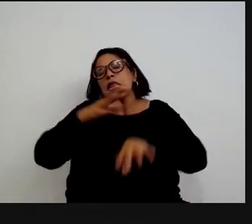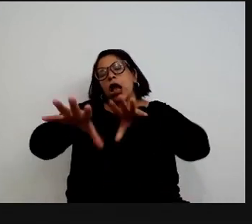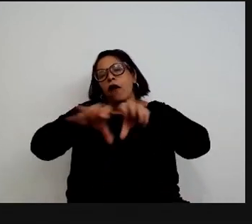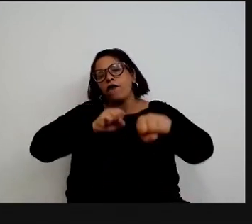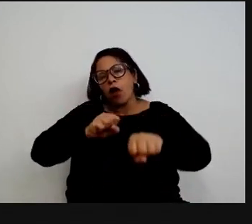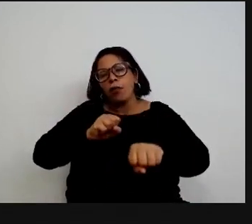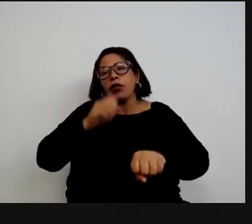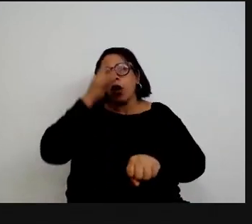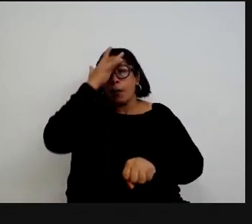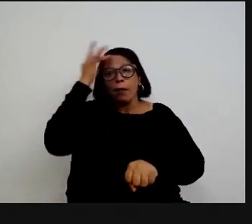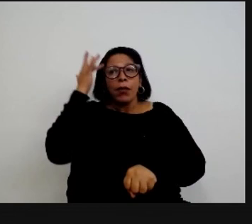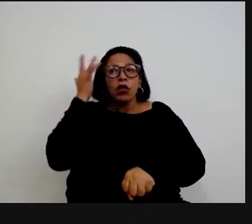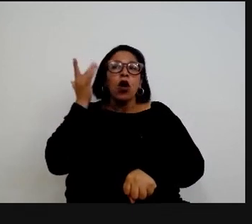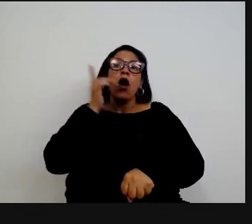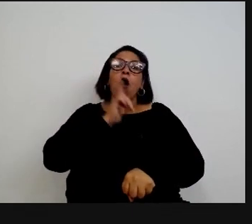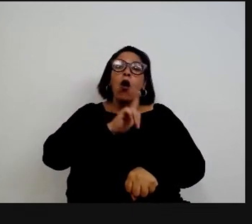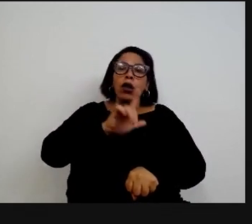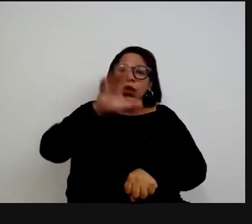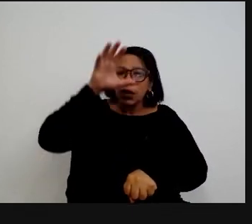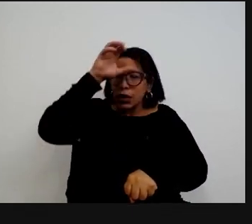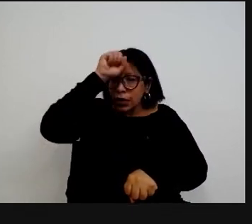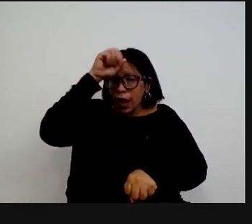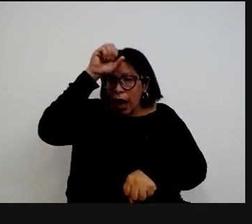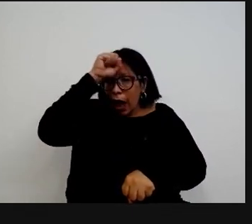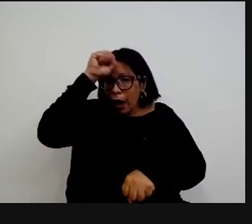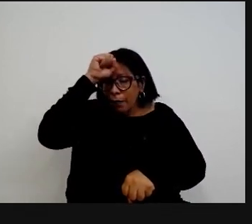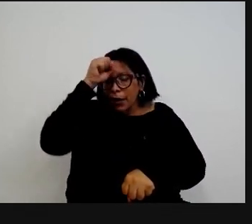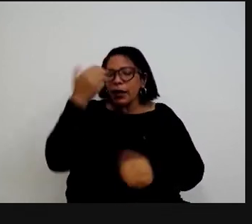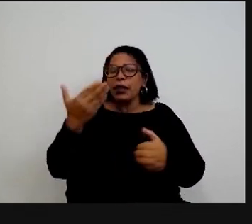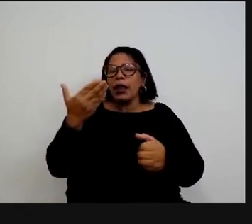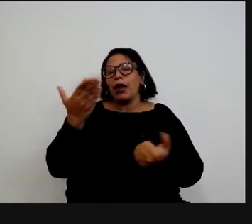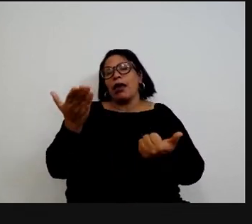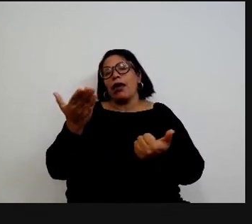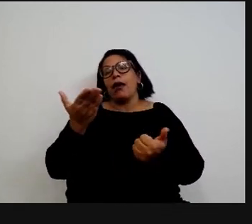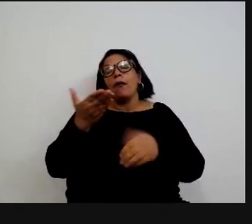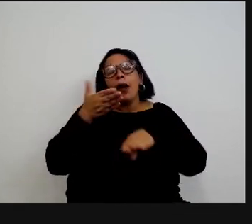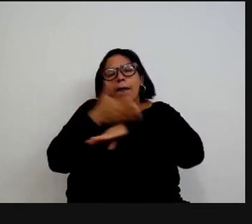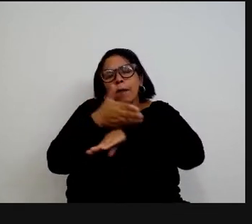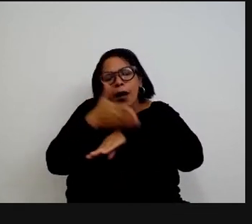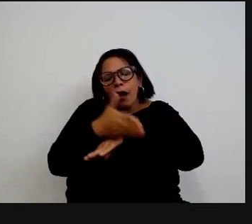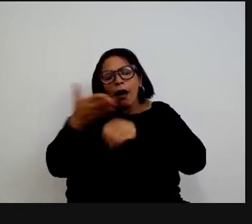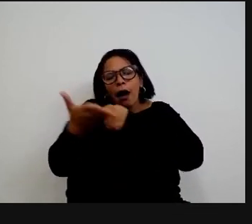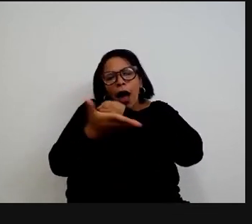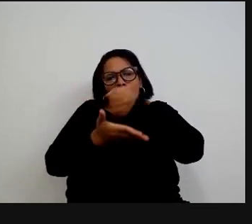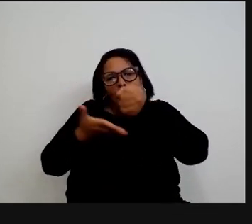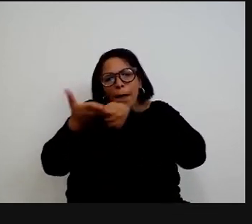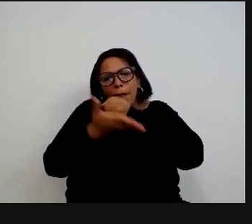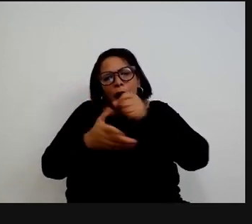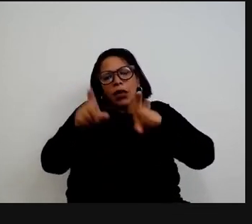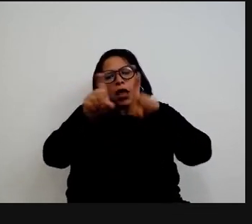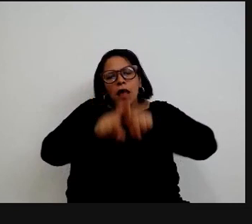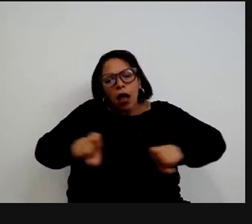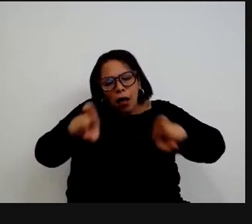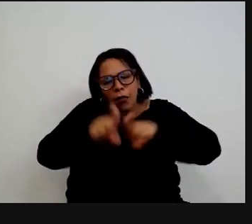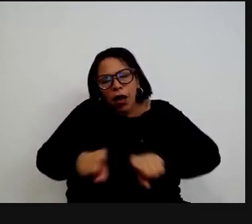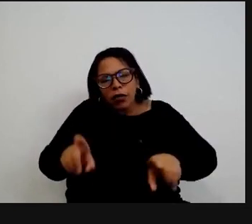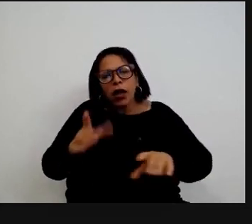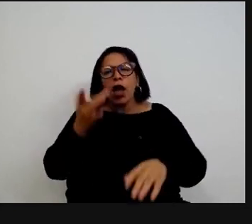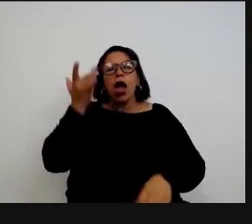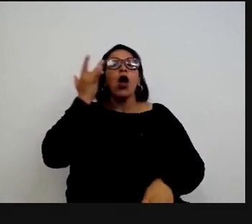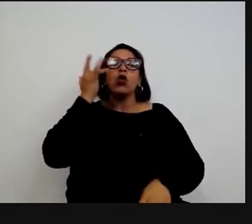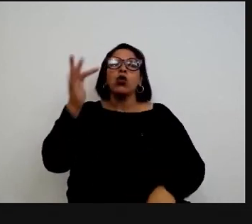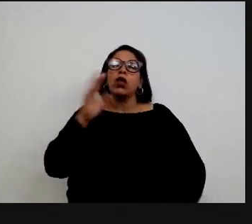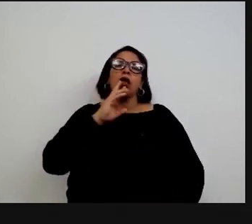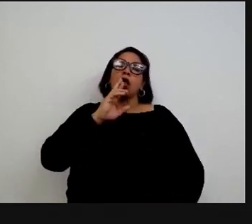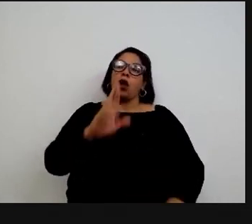treinamentos, no nível em que há a compreensão da pessoa para que ela consiga entrar minimamente nesse processo de transformação digital. Eu não sei